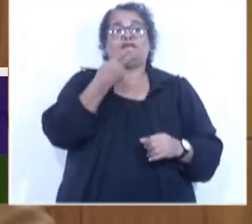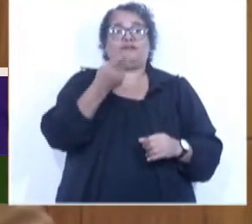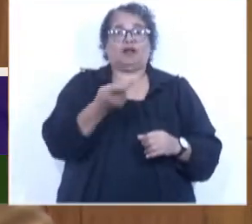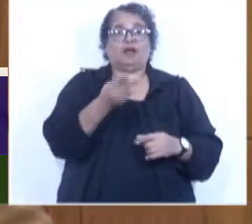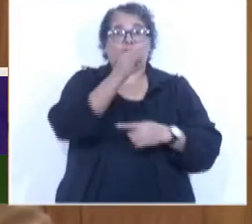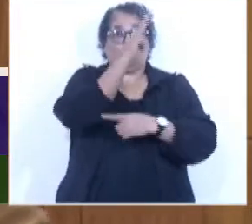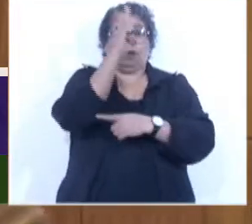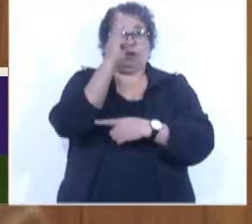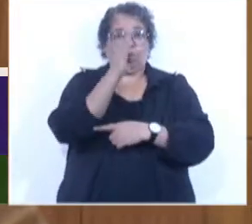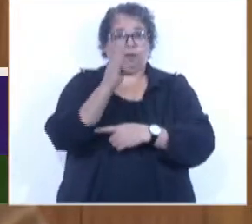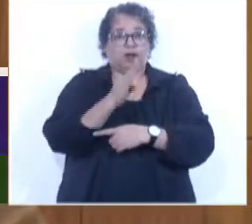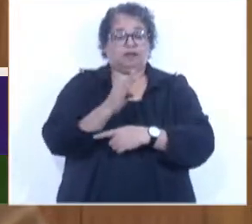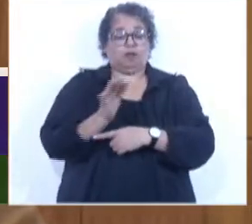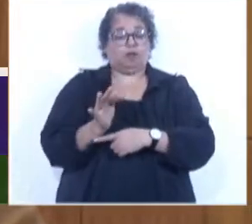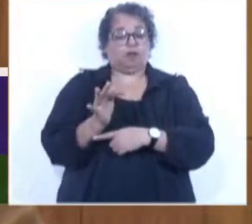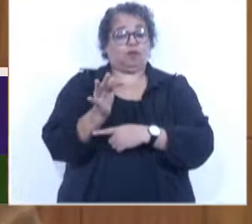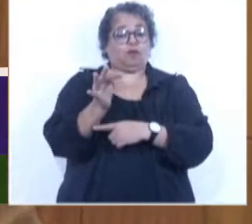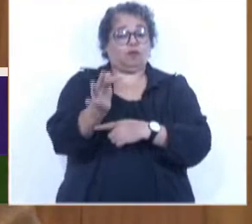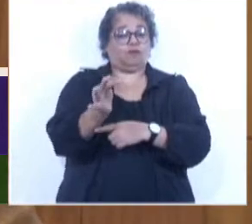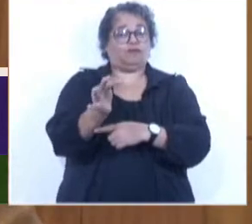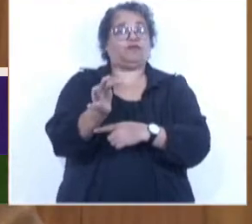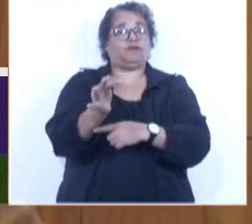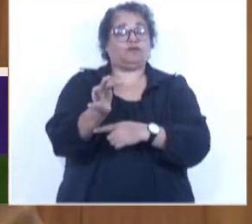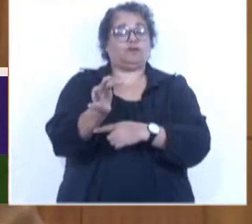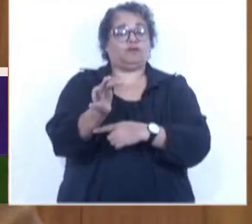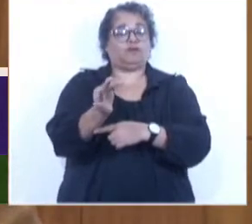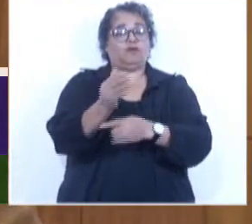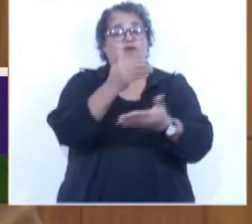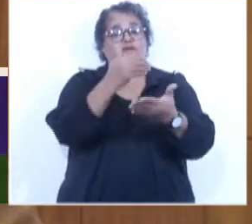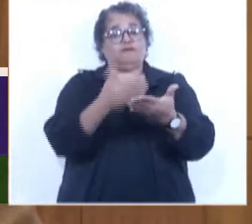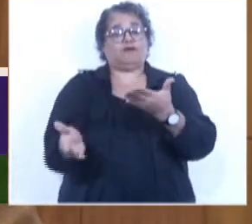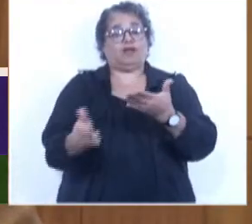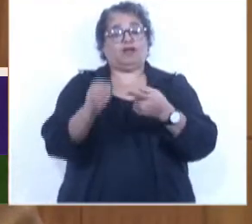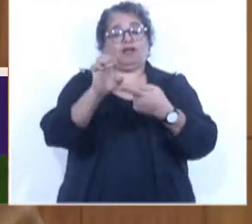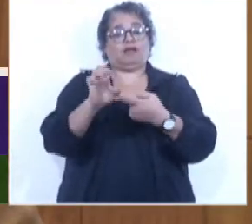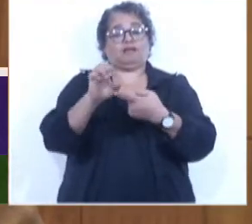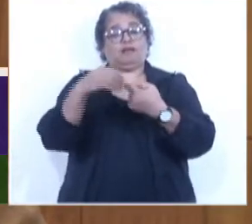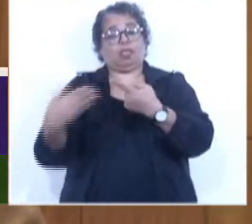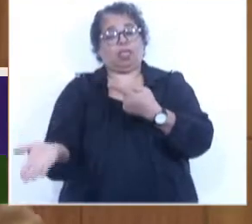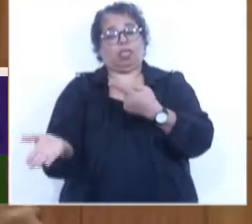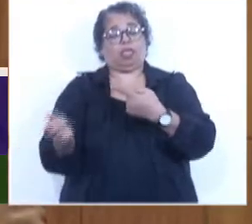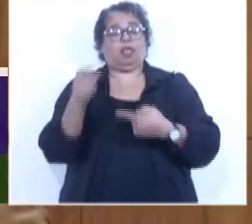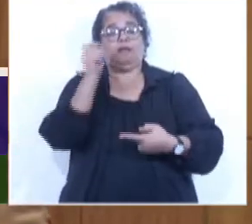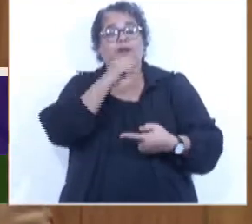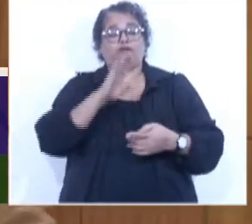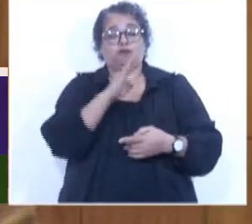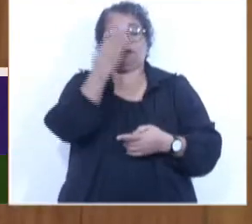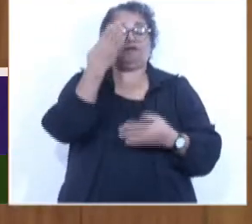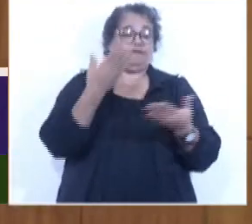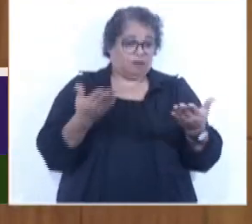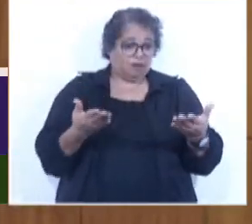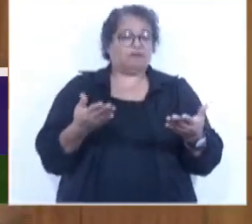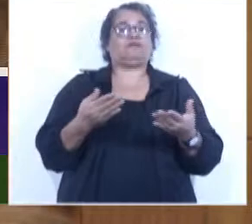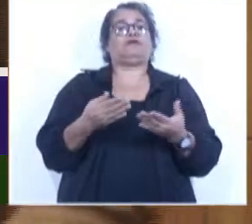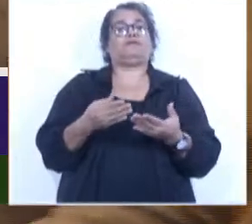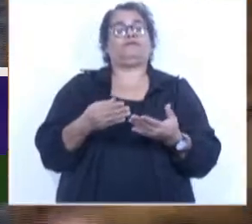Brasil logo logo vai sair da mão dessa esquerda sem vergonha hipócrita mentirosa falsa presidente